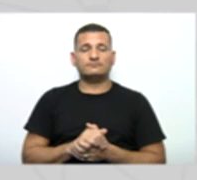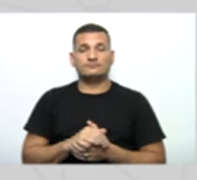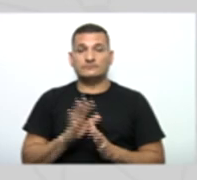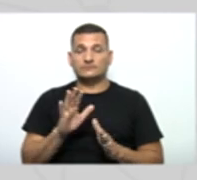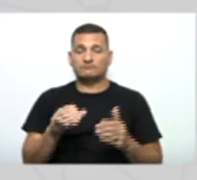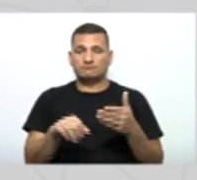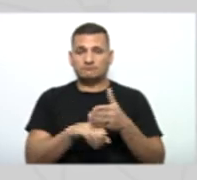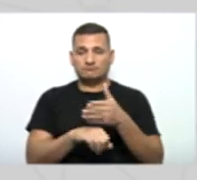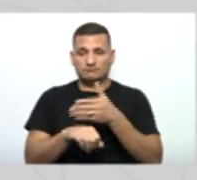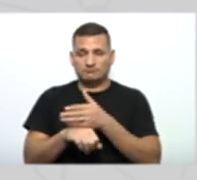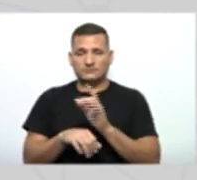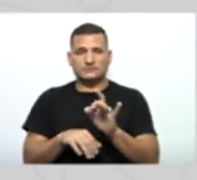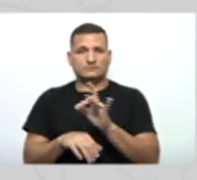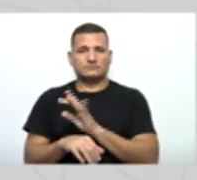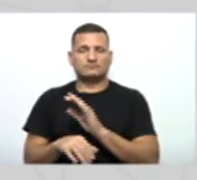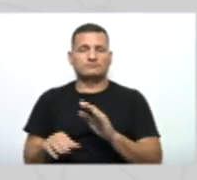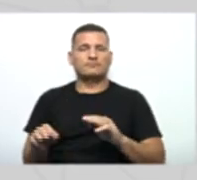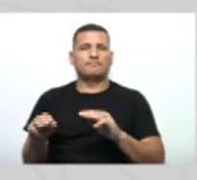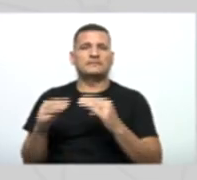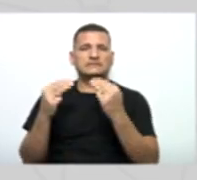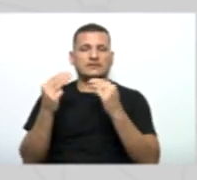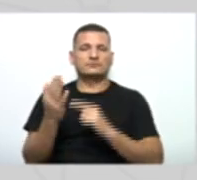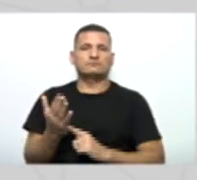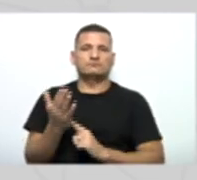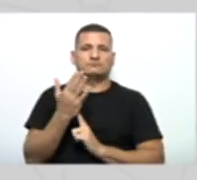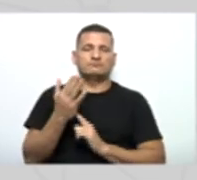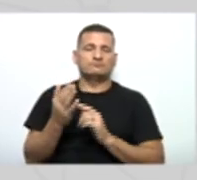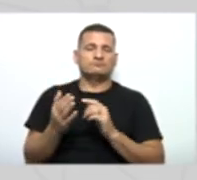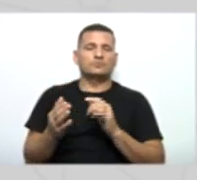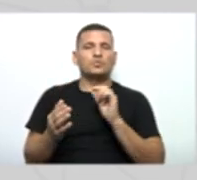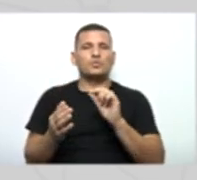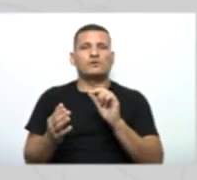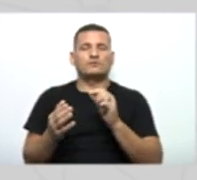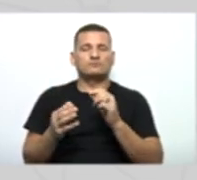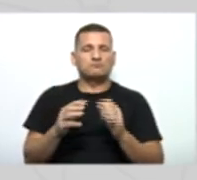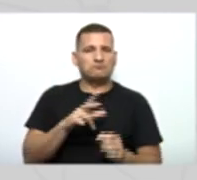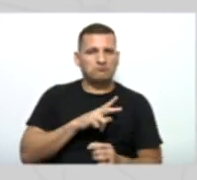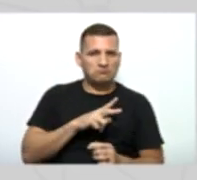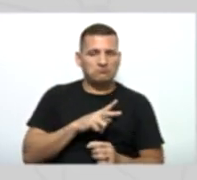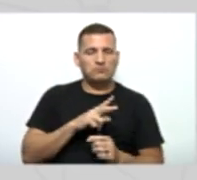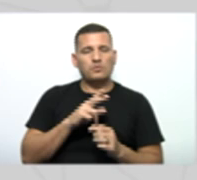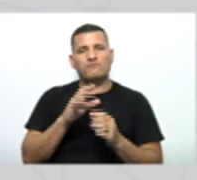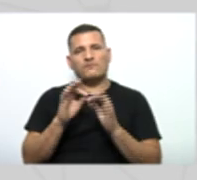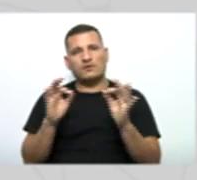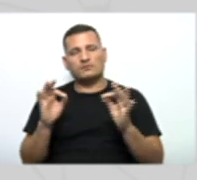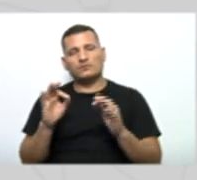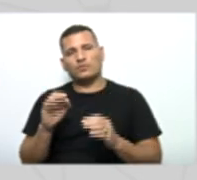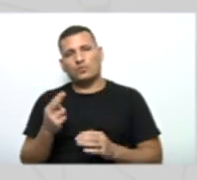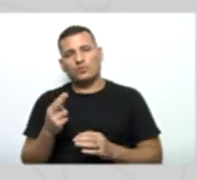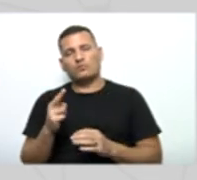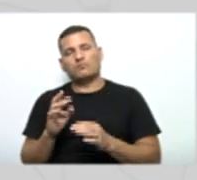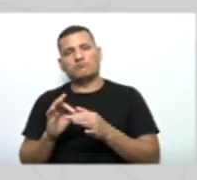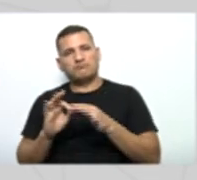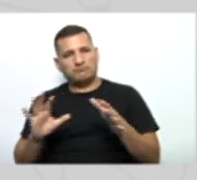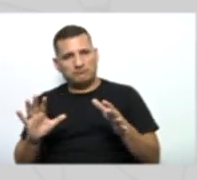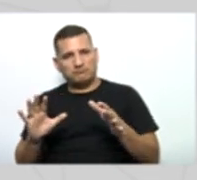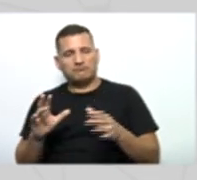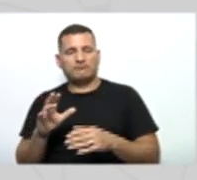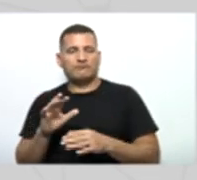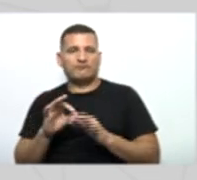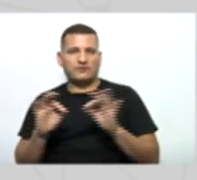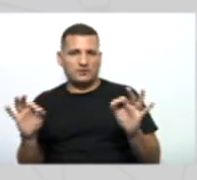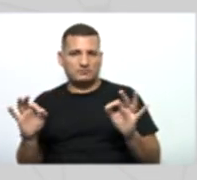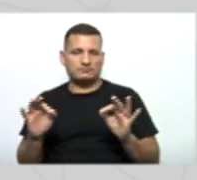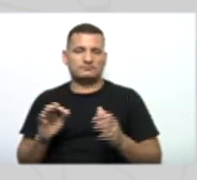cada um desses métodos, exibe uma mensagem dizendo se os atributos são públicos ou privados. Como eu disse que essa questão ficou muito aberta, então você poderia